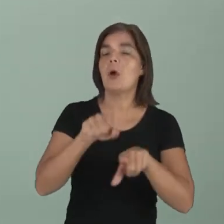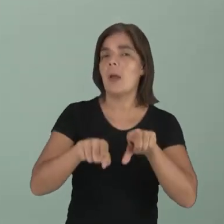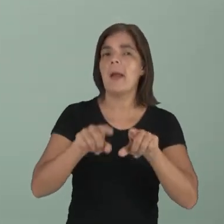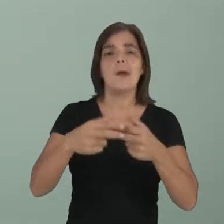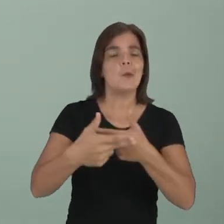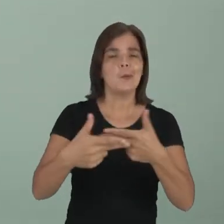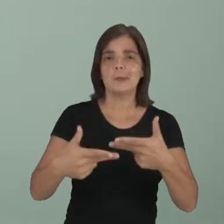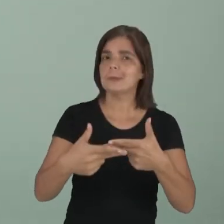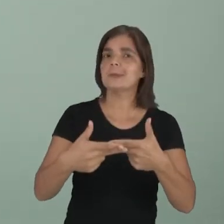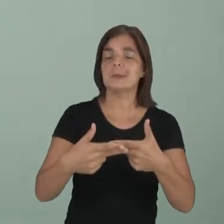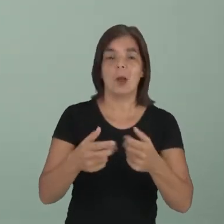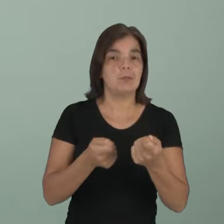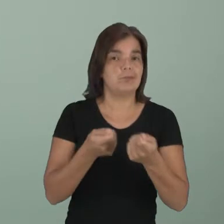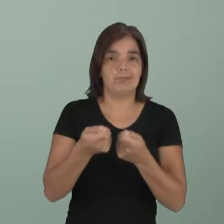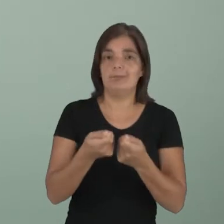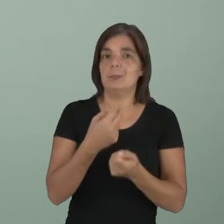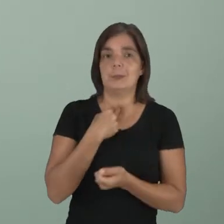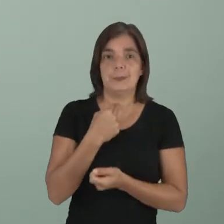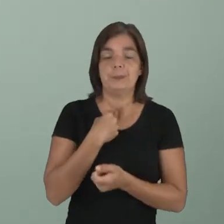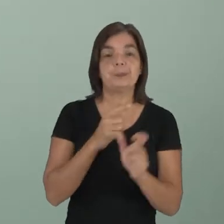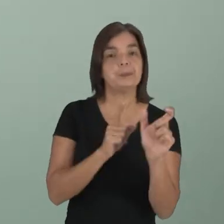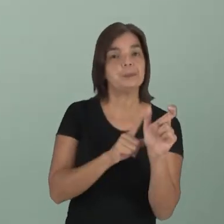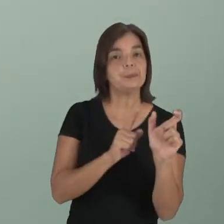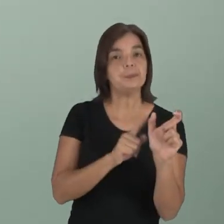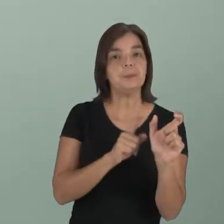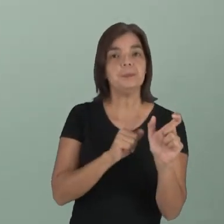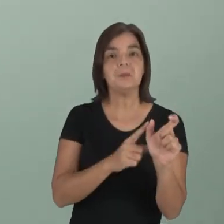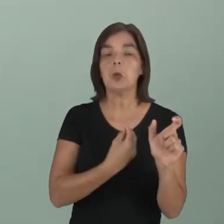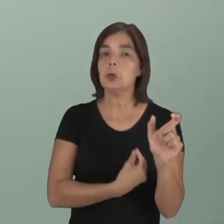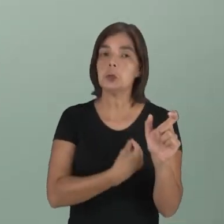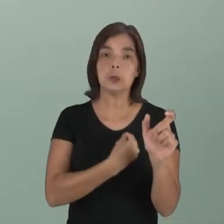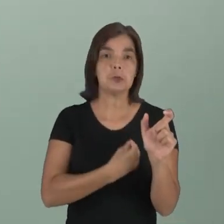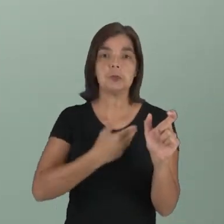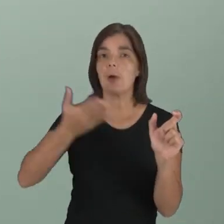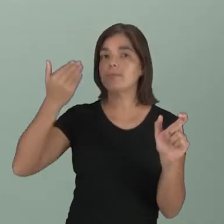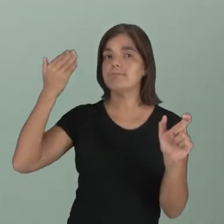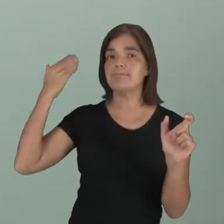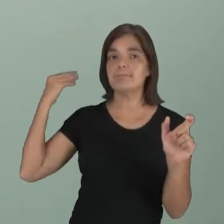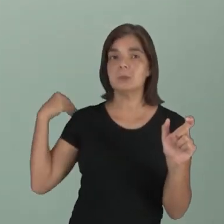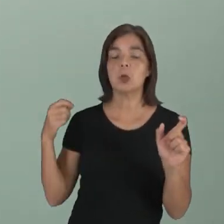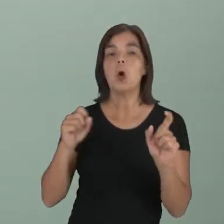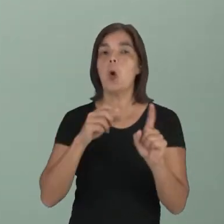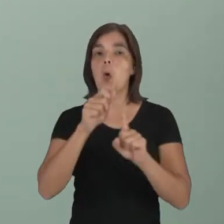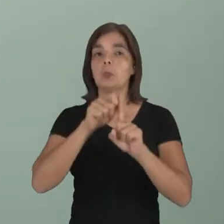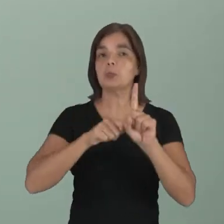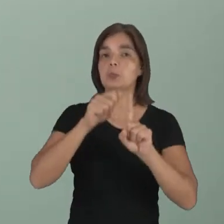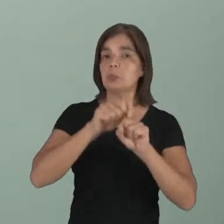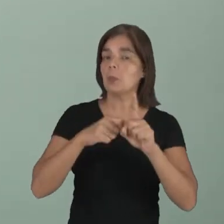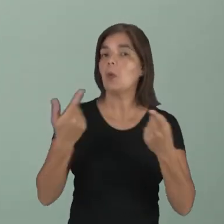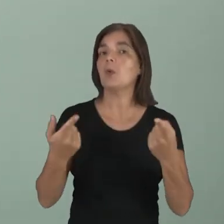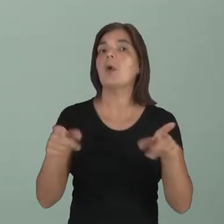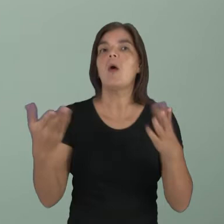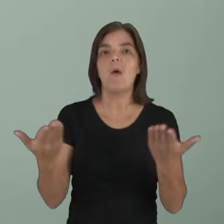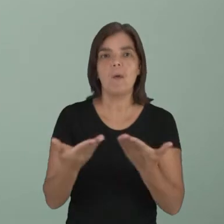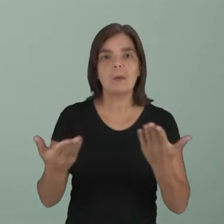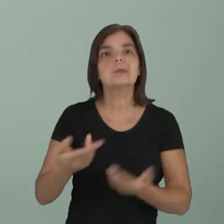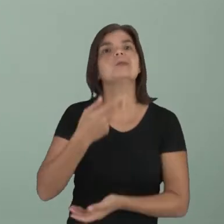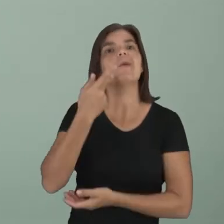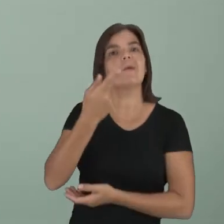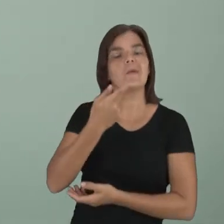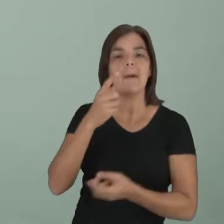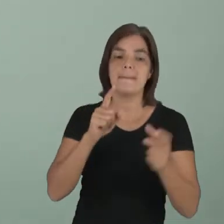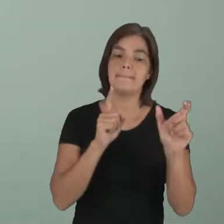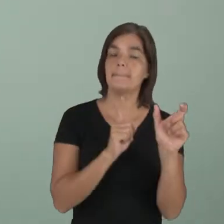você não pode controlar. Palavras que não existiam há uns meses, há tempos, hoje nós